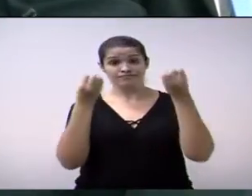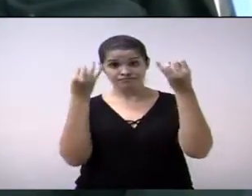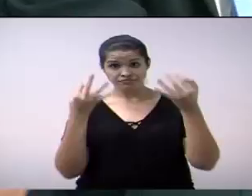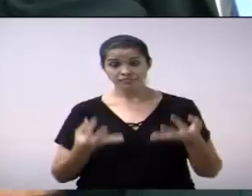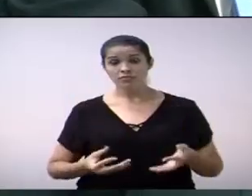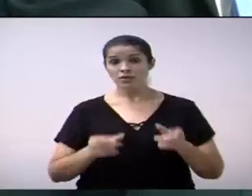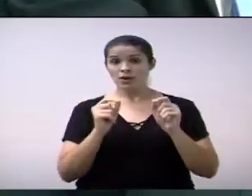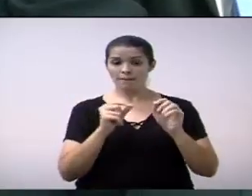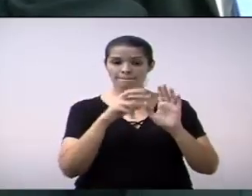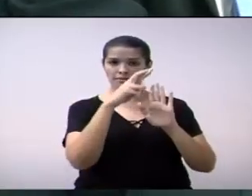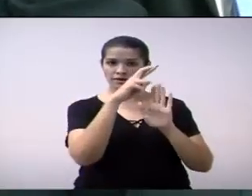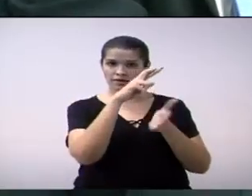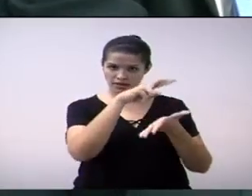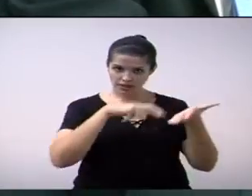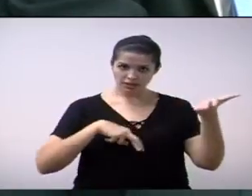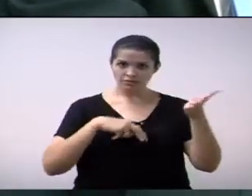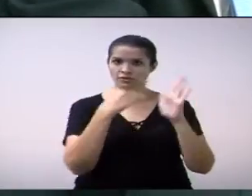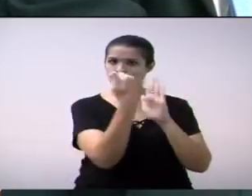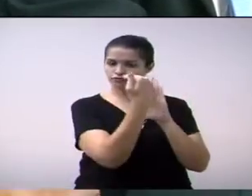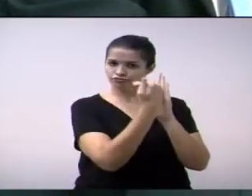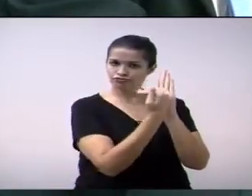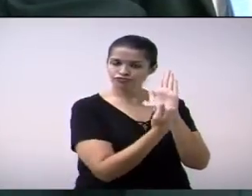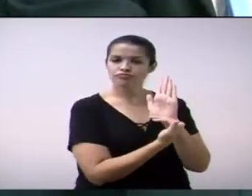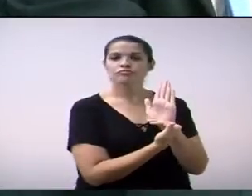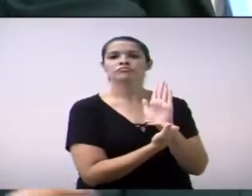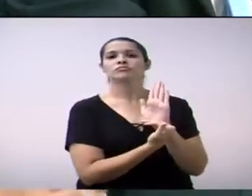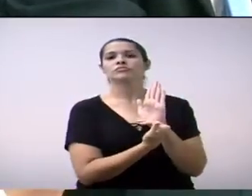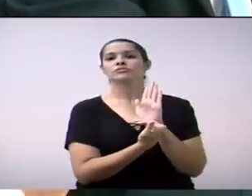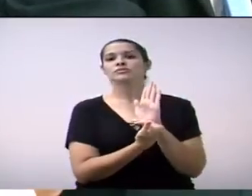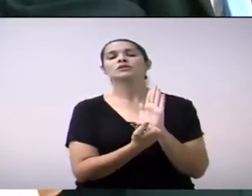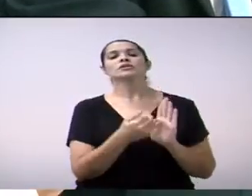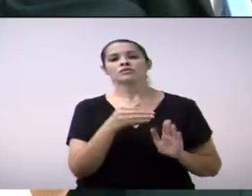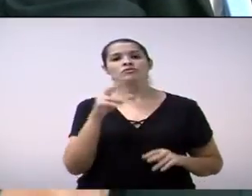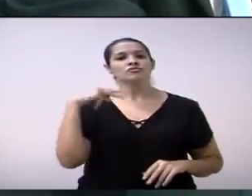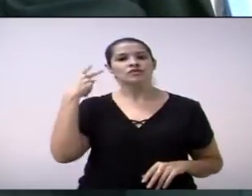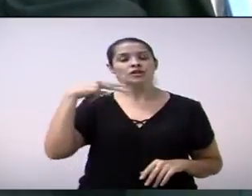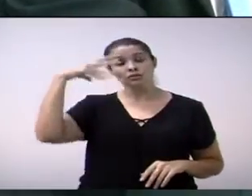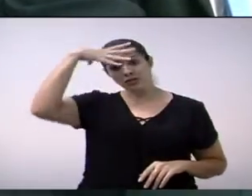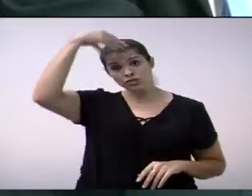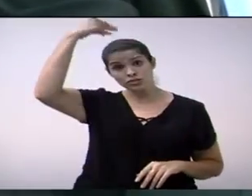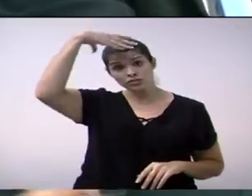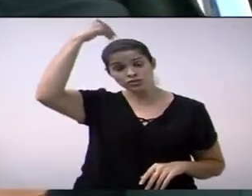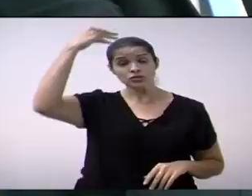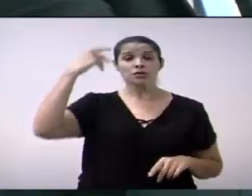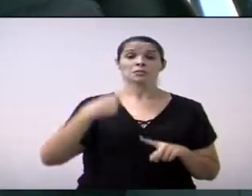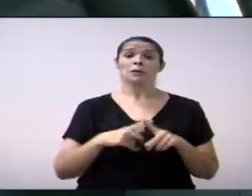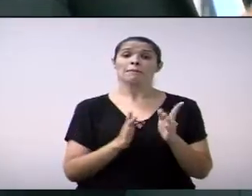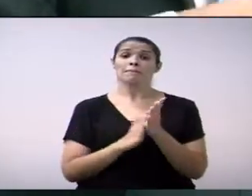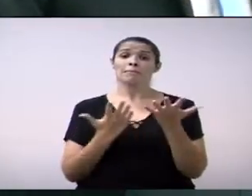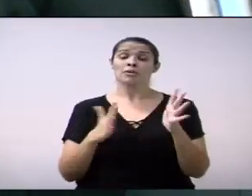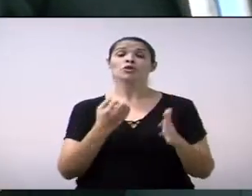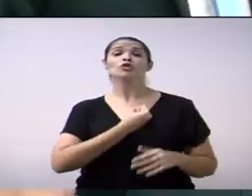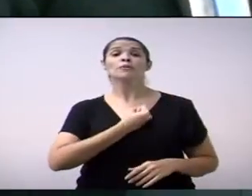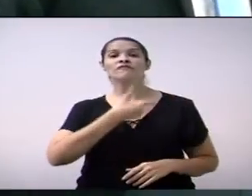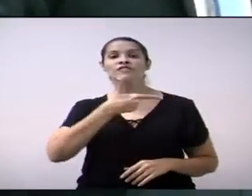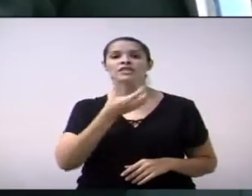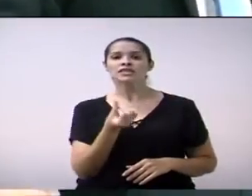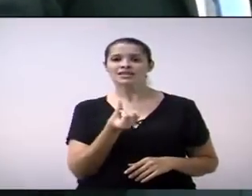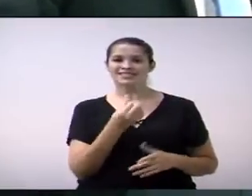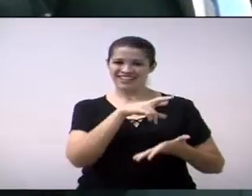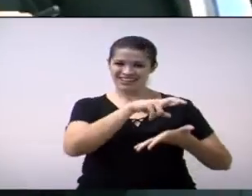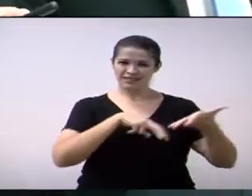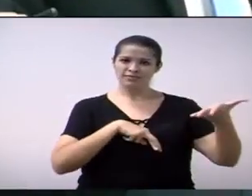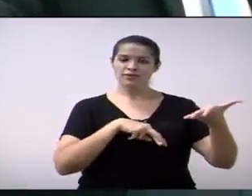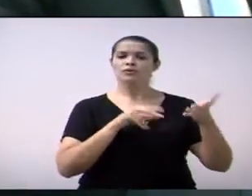relação aos requerimentos, fazer coro primeiro ao vereador Xandinho Ferrari, parabenizar ele pelo requerimento de número 26 e falar que